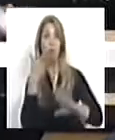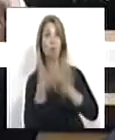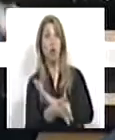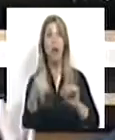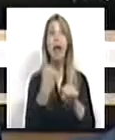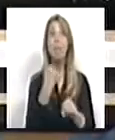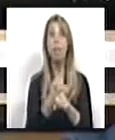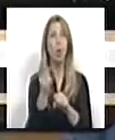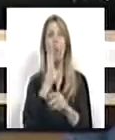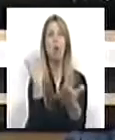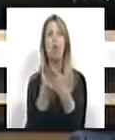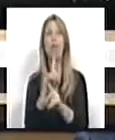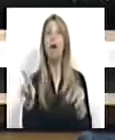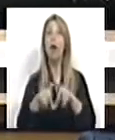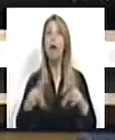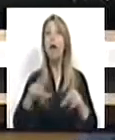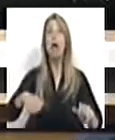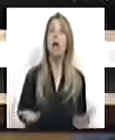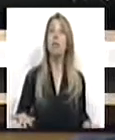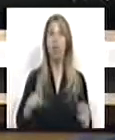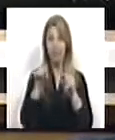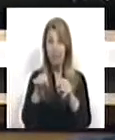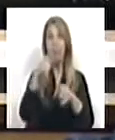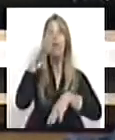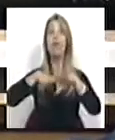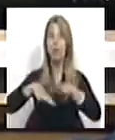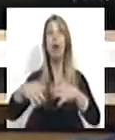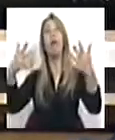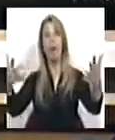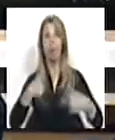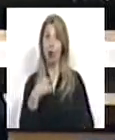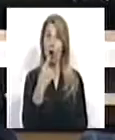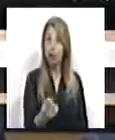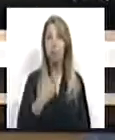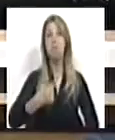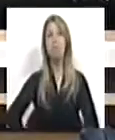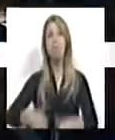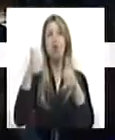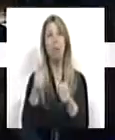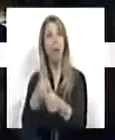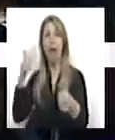isso que essas pessoas fizeram. E por isso, muito bem, dizemos nós, foram elas exoneradas. Disse.